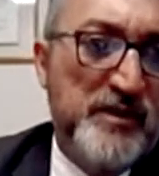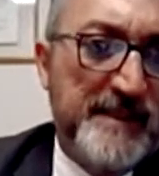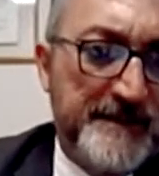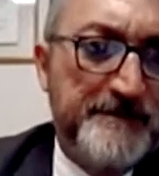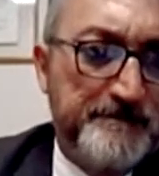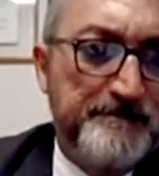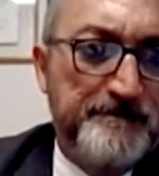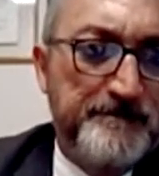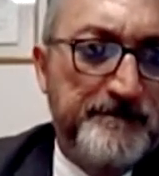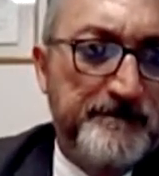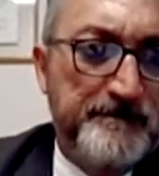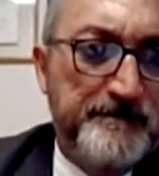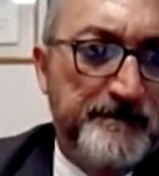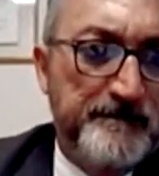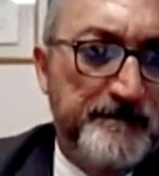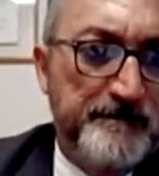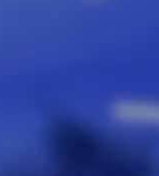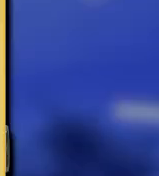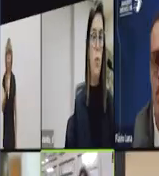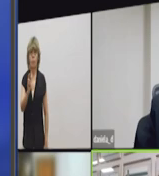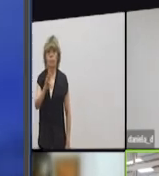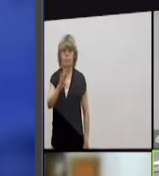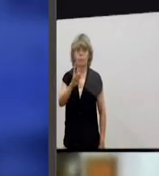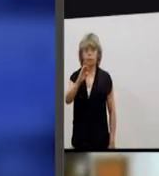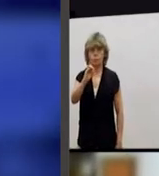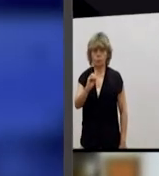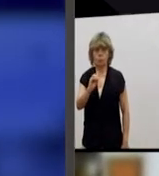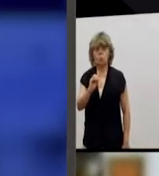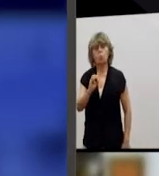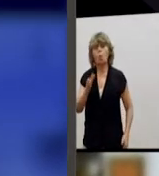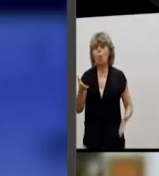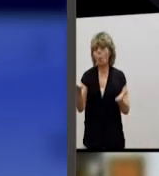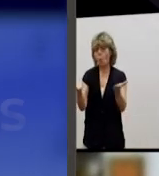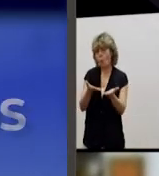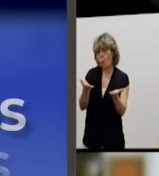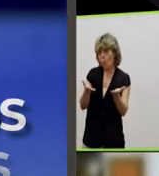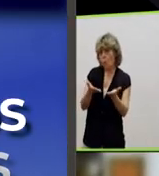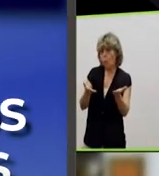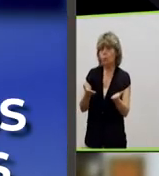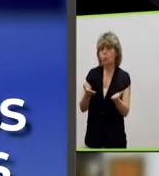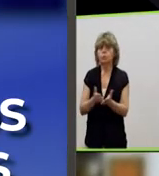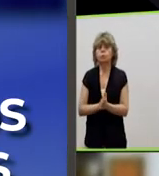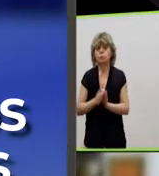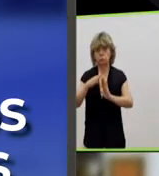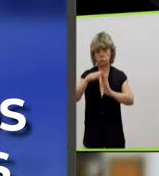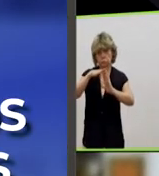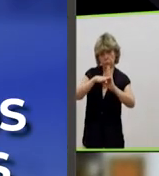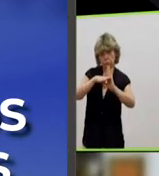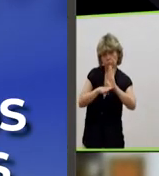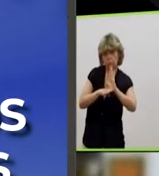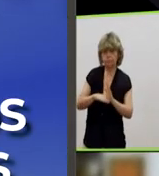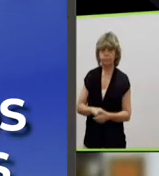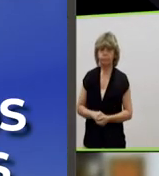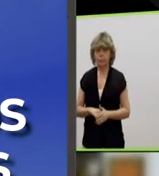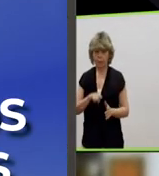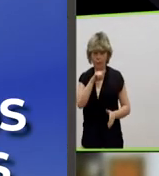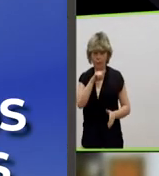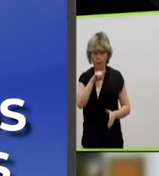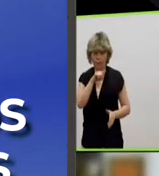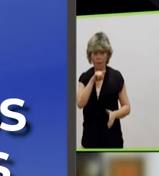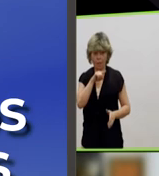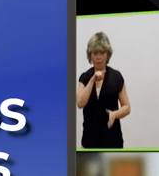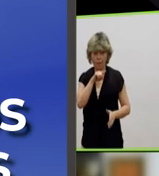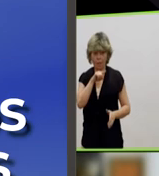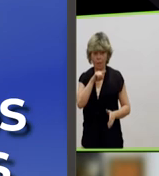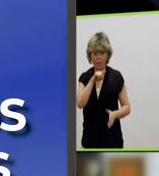a presidência do conselheiro Humberto Aydar, a segunda Câmara do Tribunal de Contas dos Municípios do Estado de Goiás julgou 73 processos da pauta